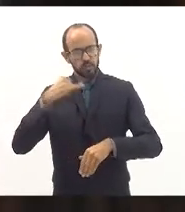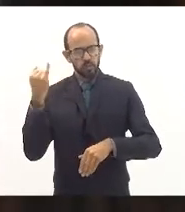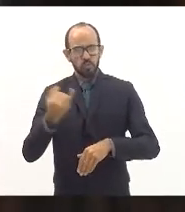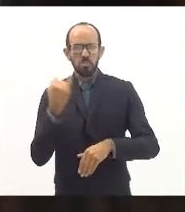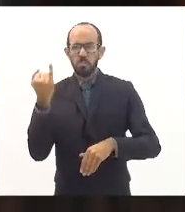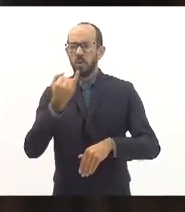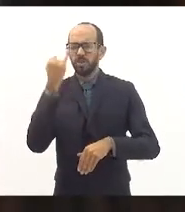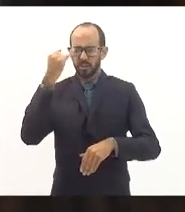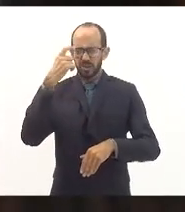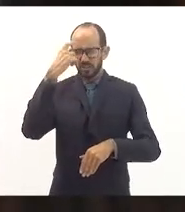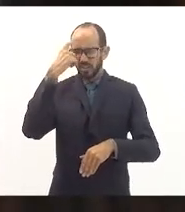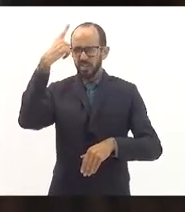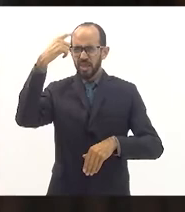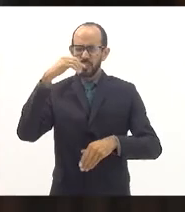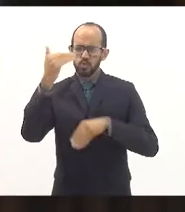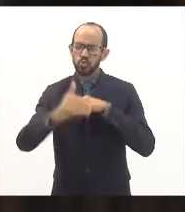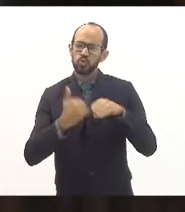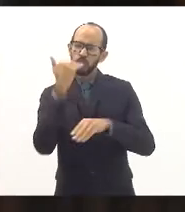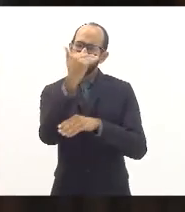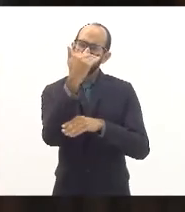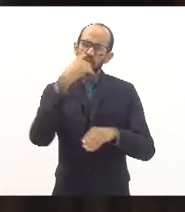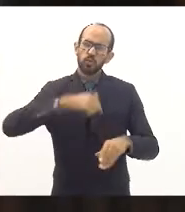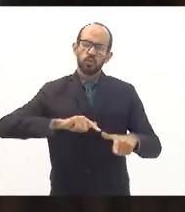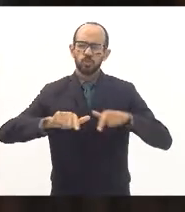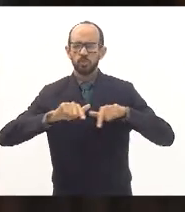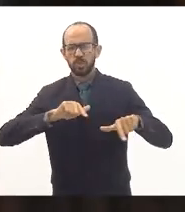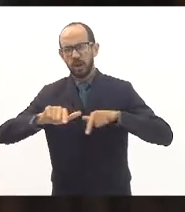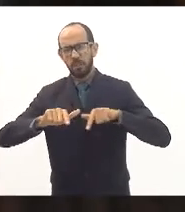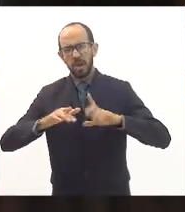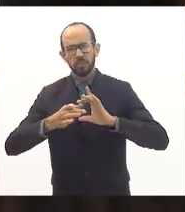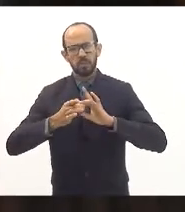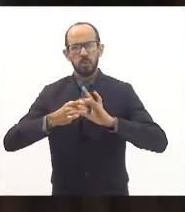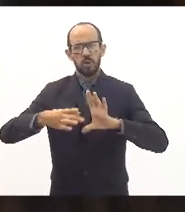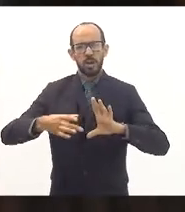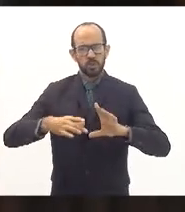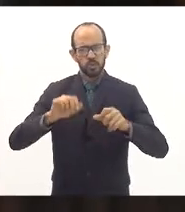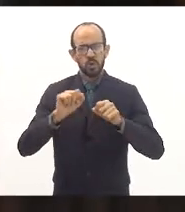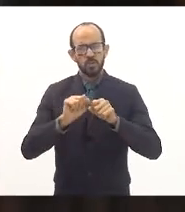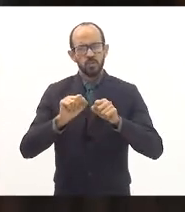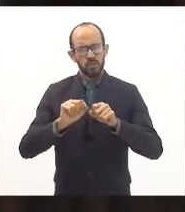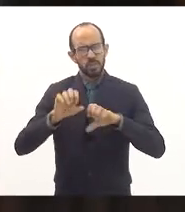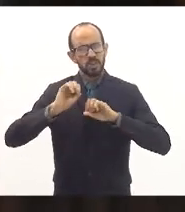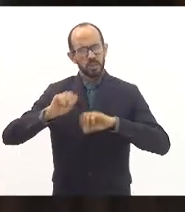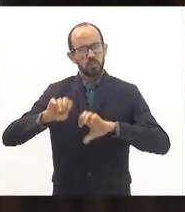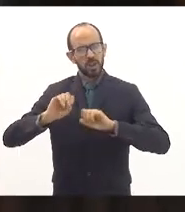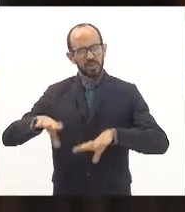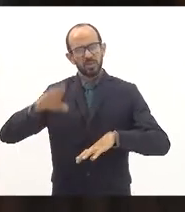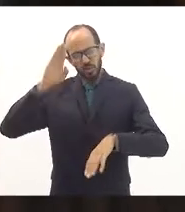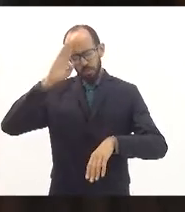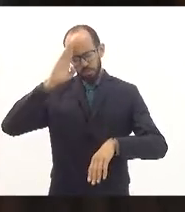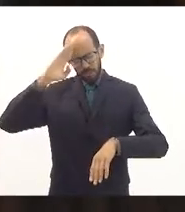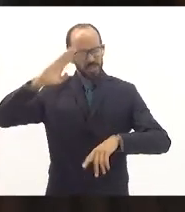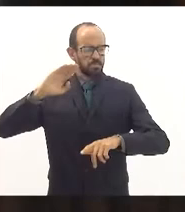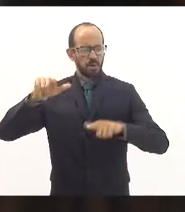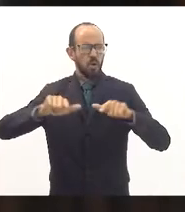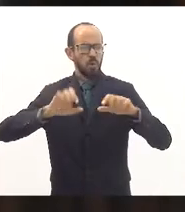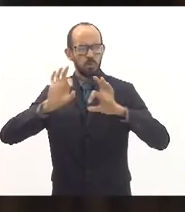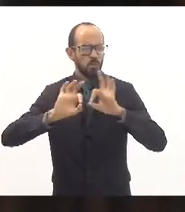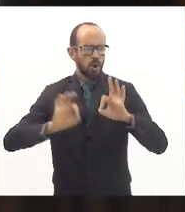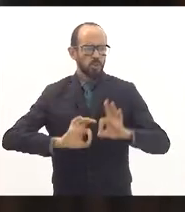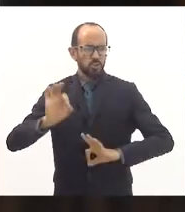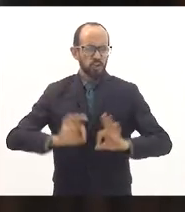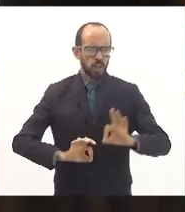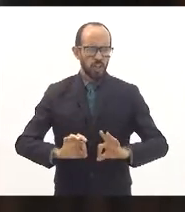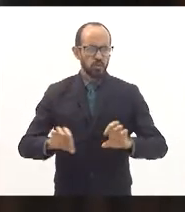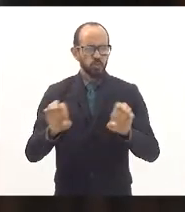ideais, sobretudo no campo do trabalhismo democrático. Fez da educação o seu principal projeto estruturante, o que